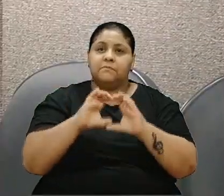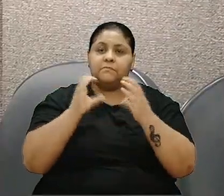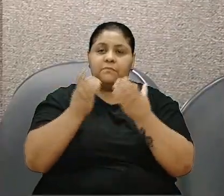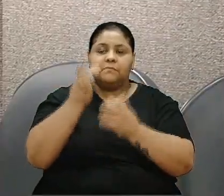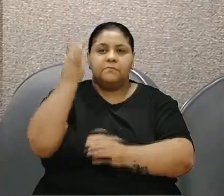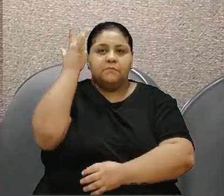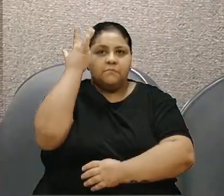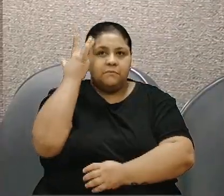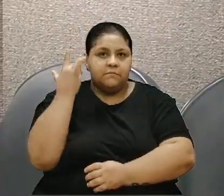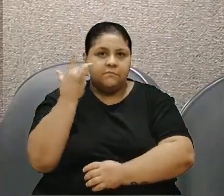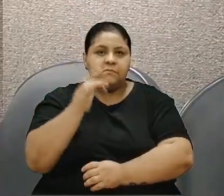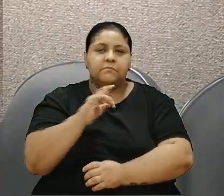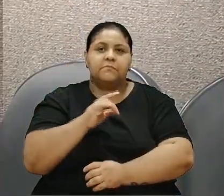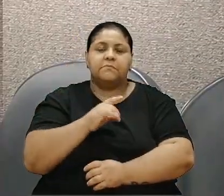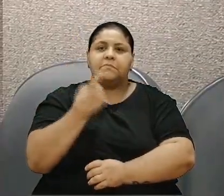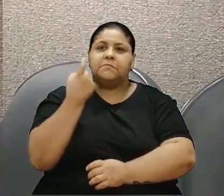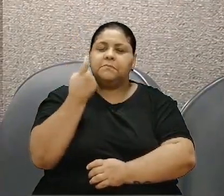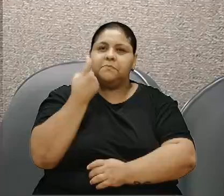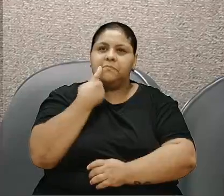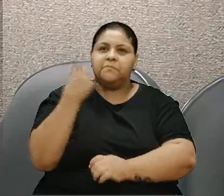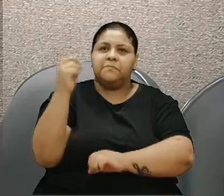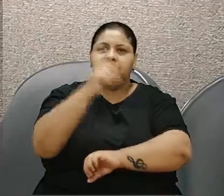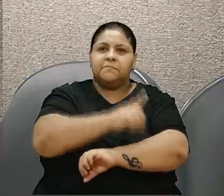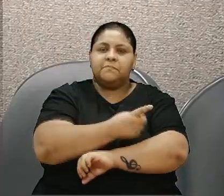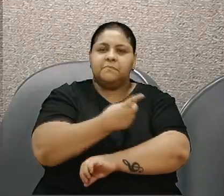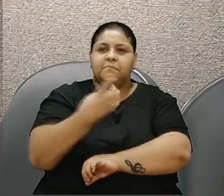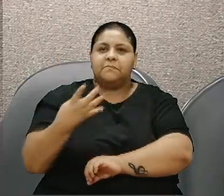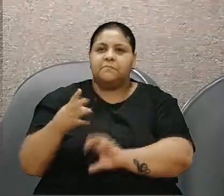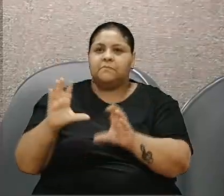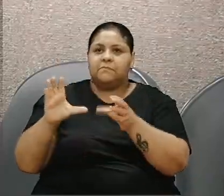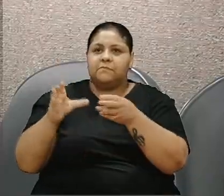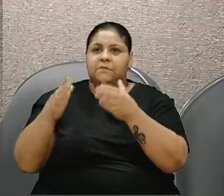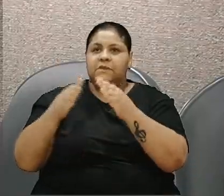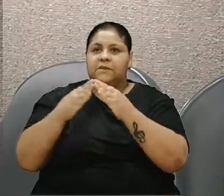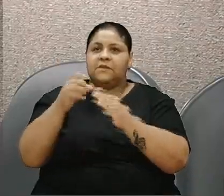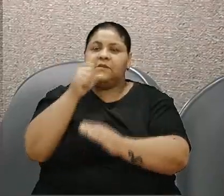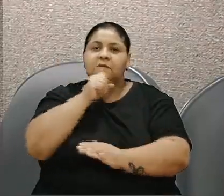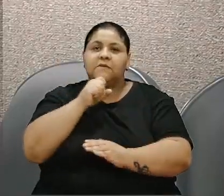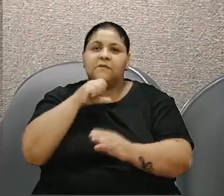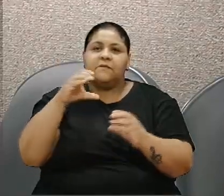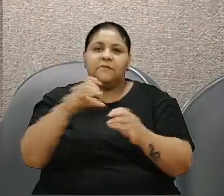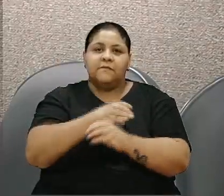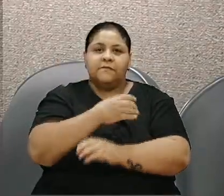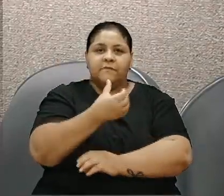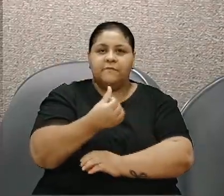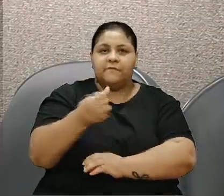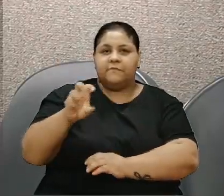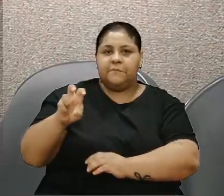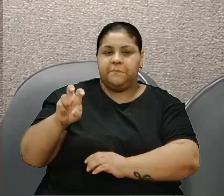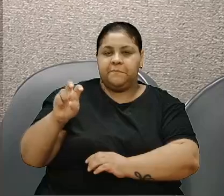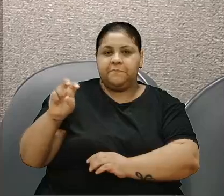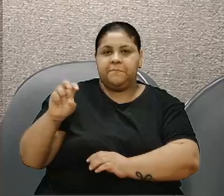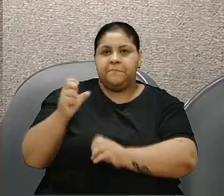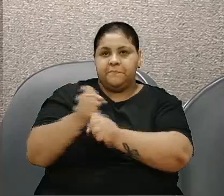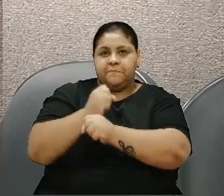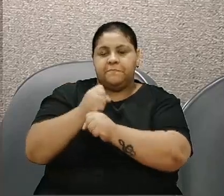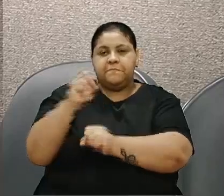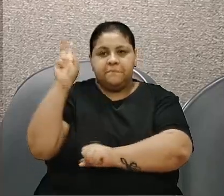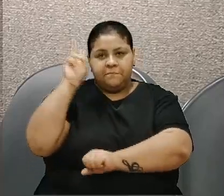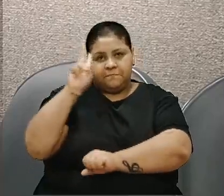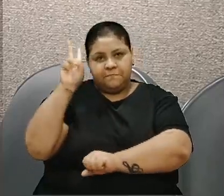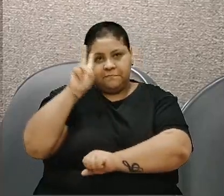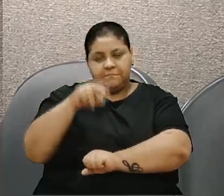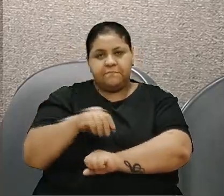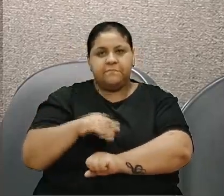amanhã, sexta-feira, dia 14, o Lar da Velhice São Francisco de Assis está completando 65 anos de história e